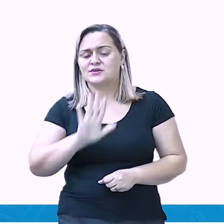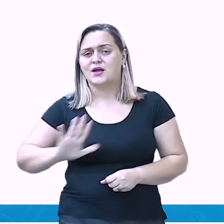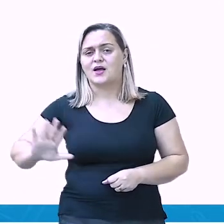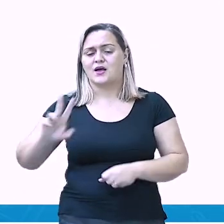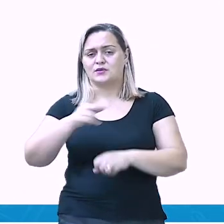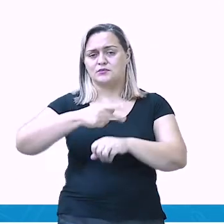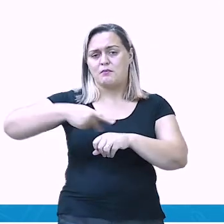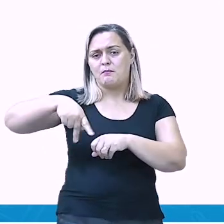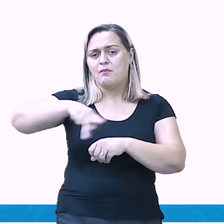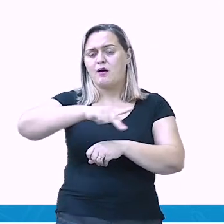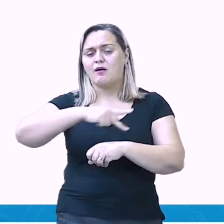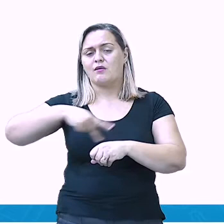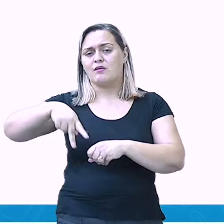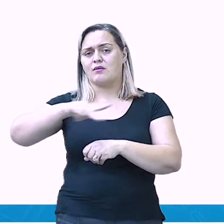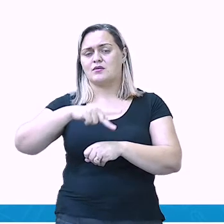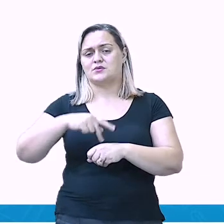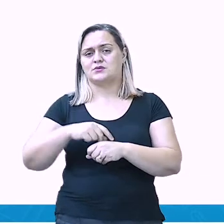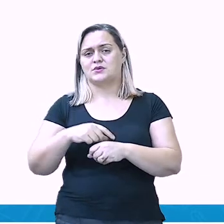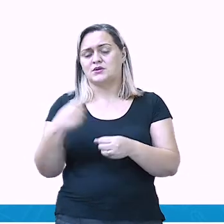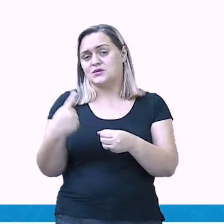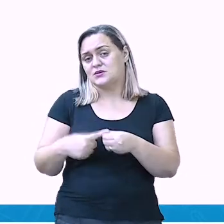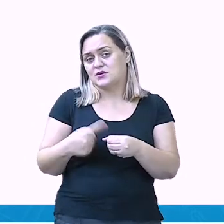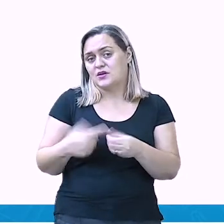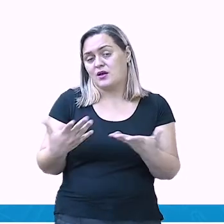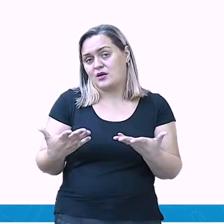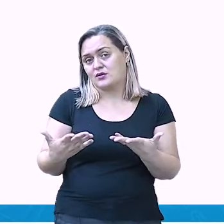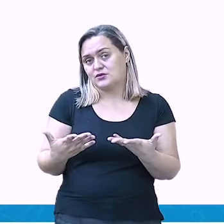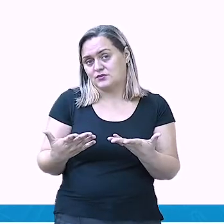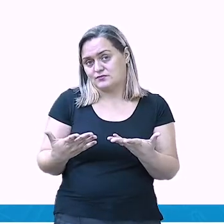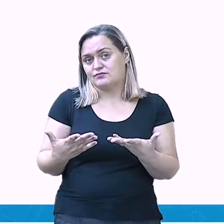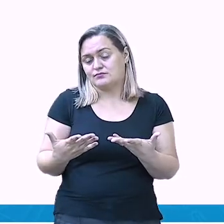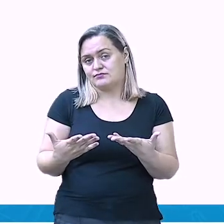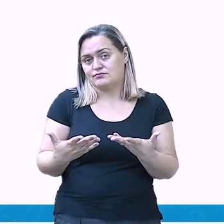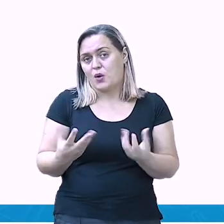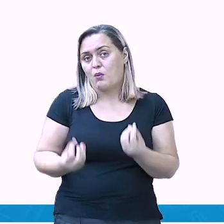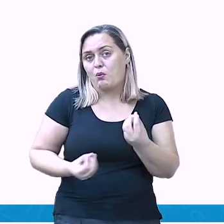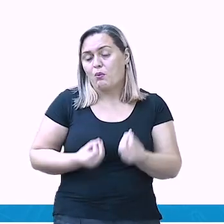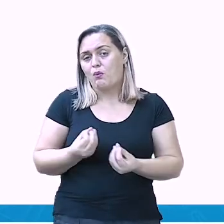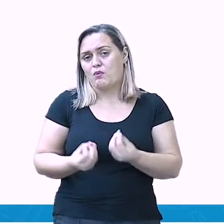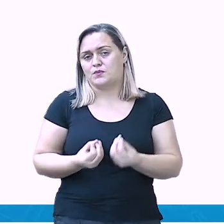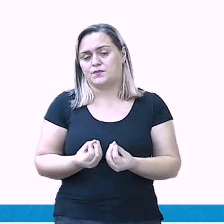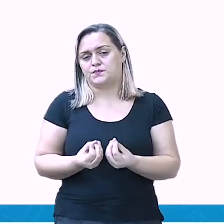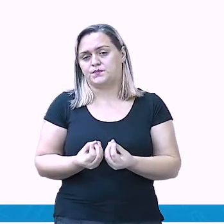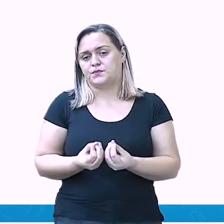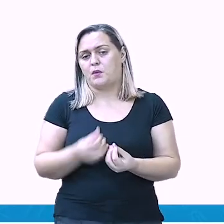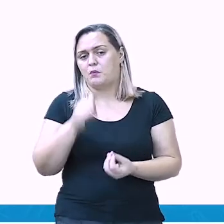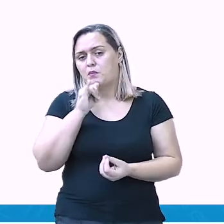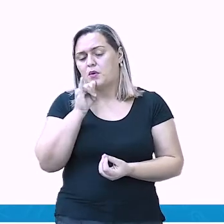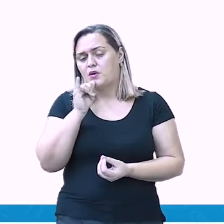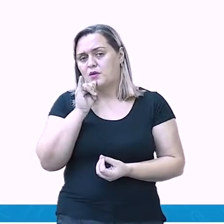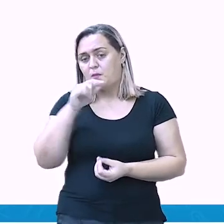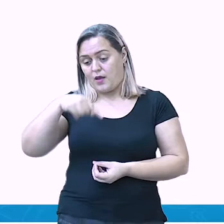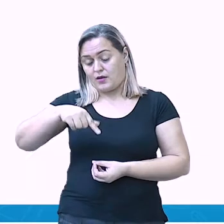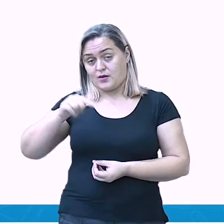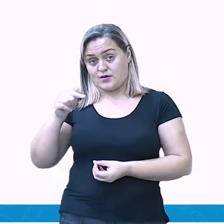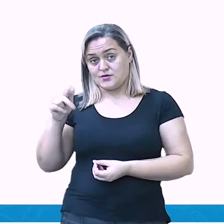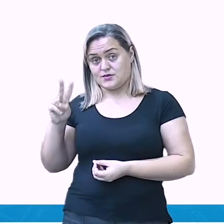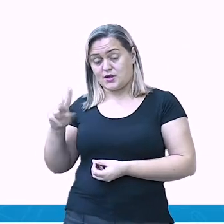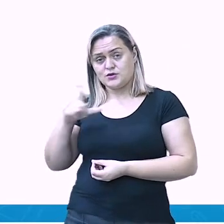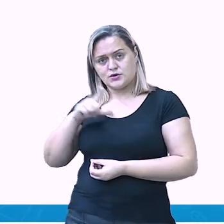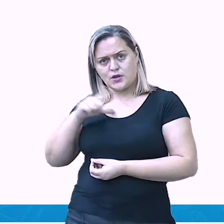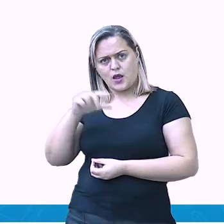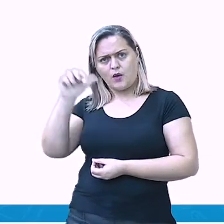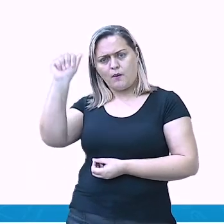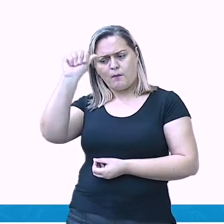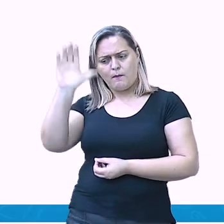O seu bairro, por exemplo, ele tem um mapa. Ele tem um mapa registrado lá na prefeitura de Governador Valadares.